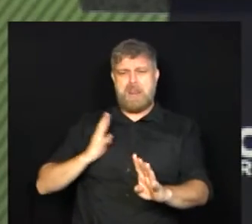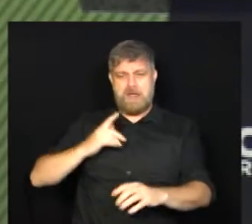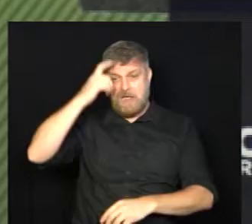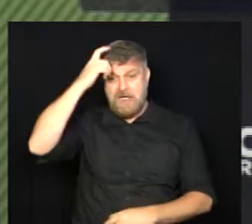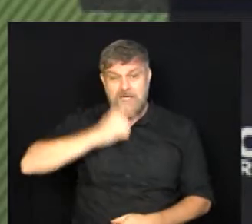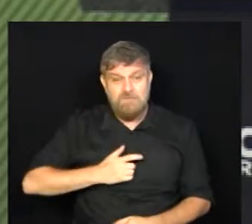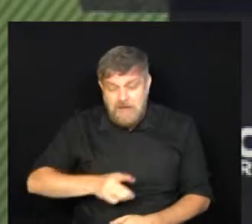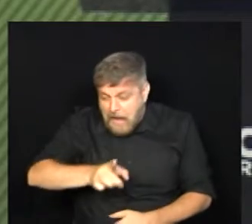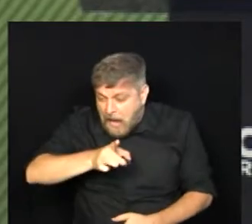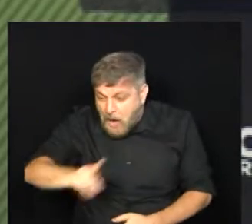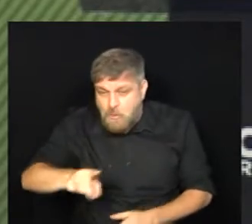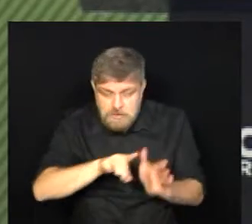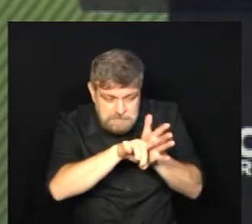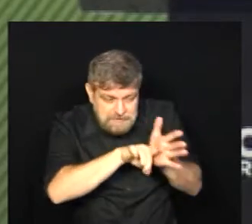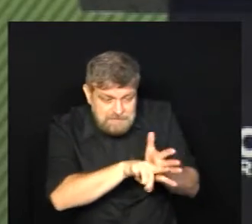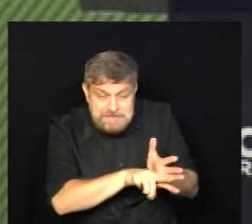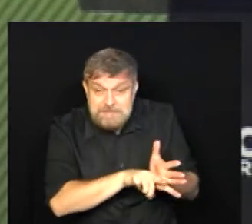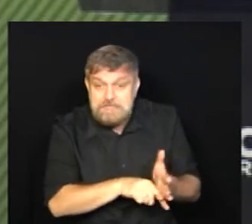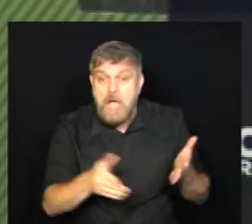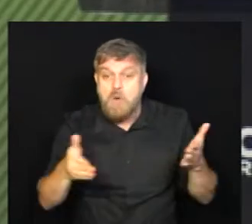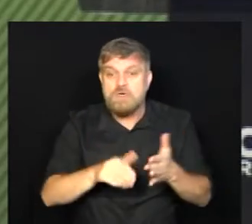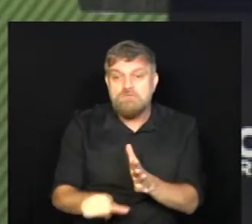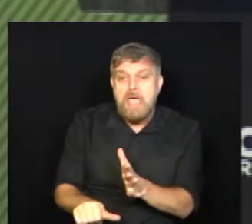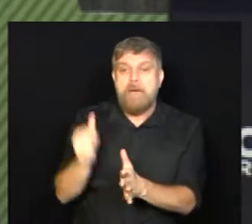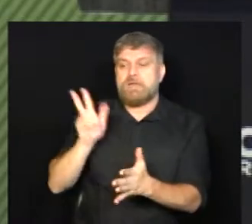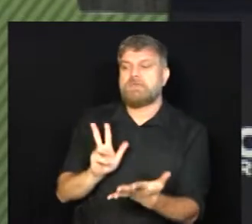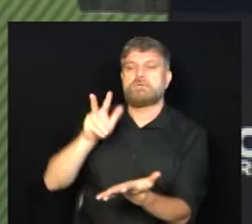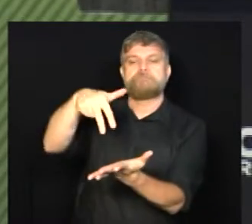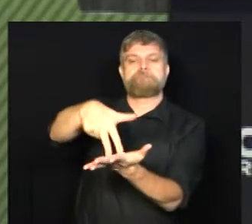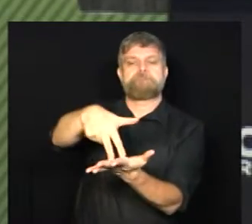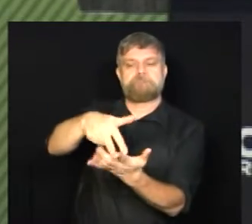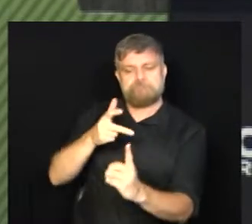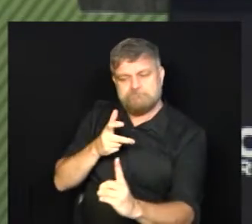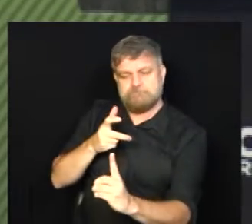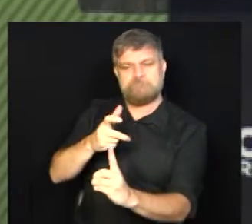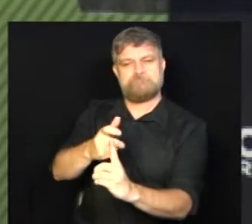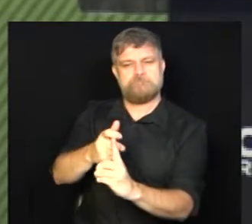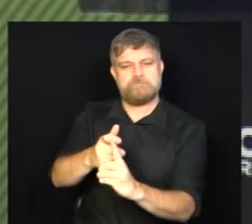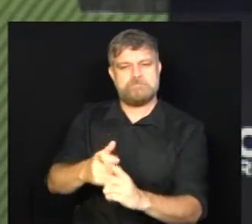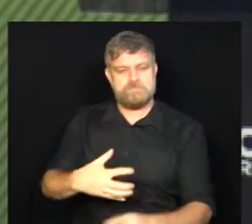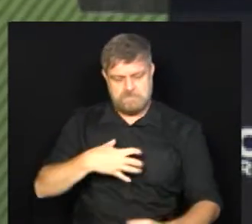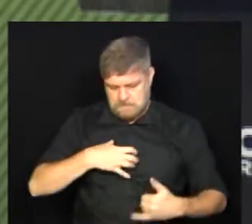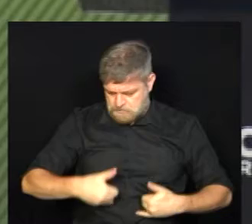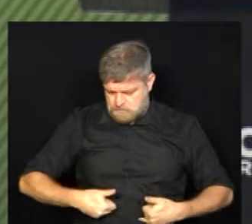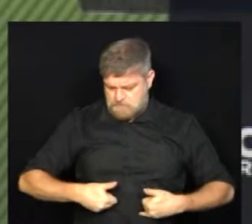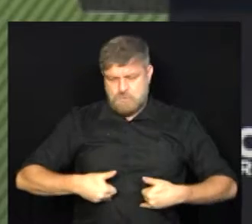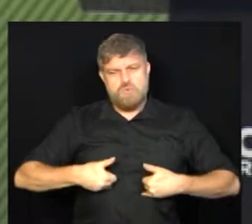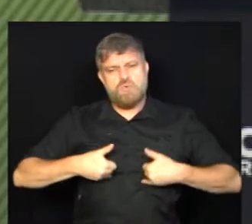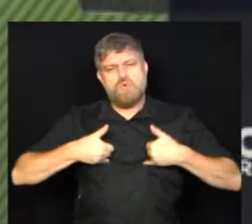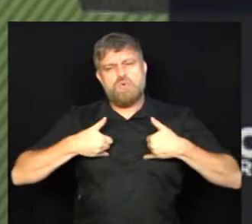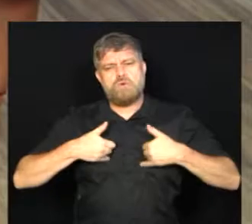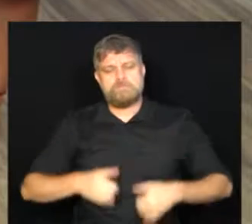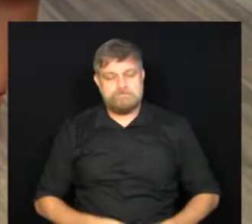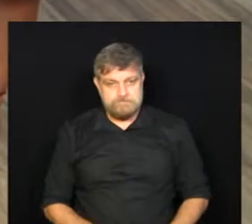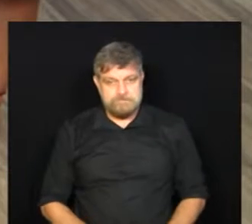a última. E hoje eu fui a primeira a ser vacinada. Eu tenho muito orgulho disso.